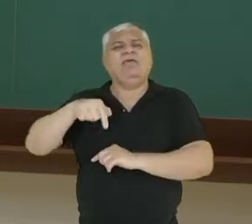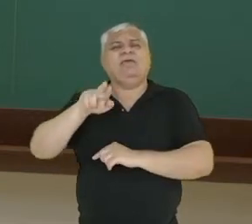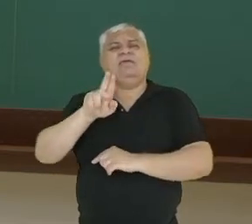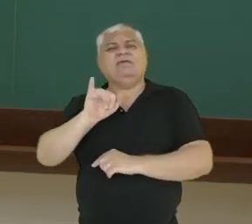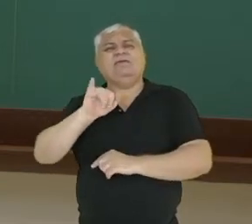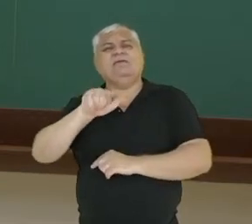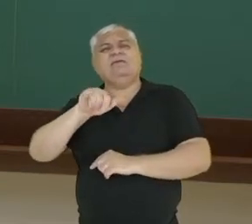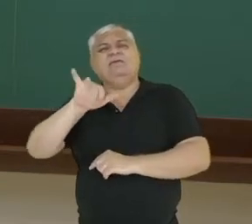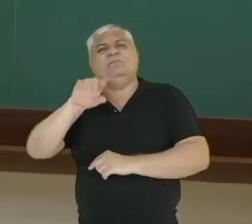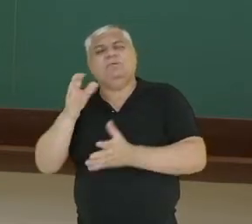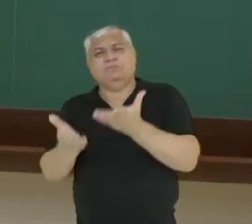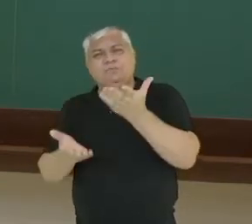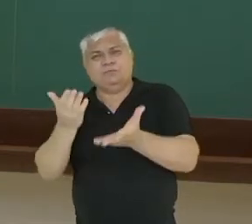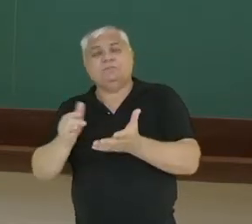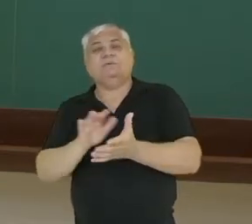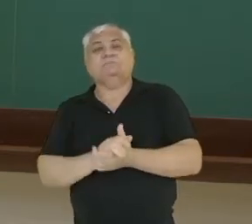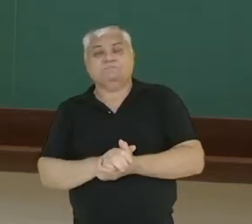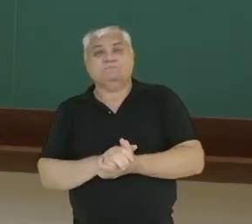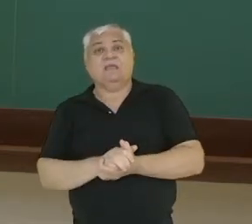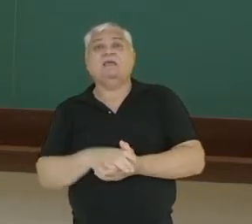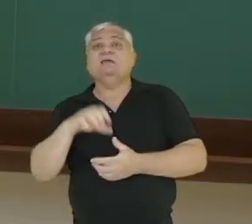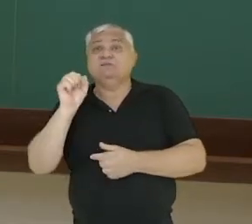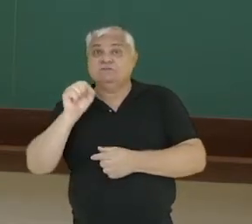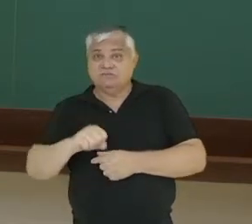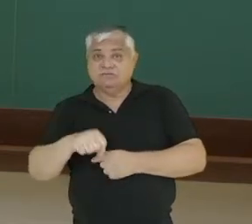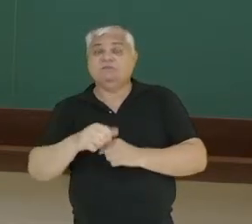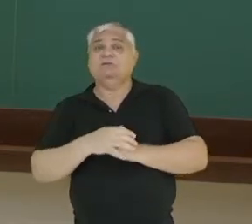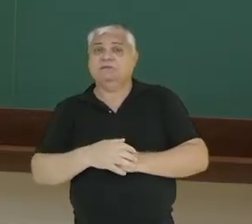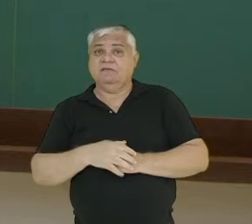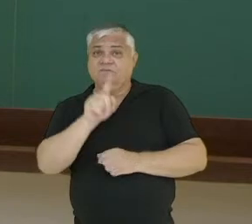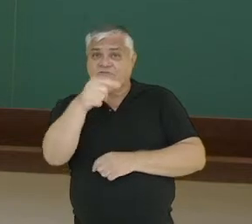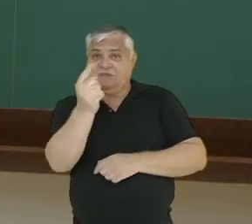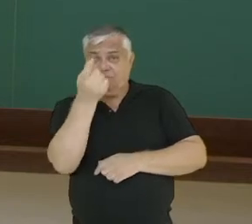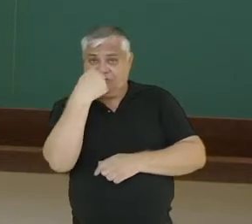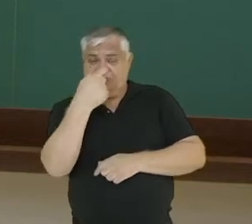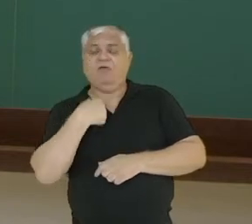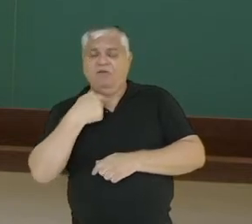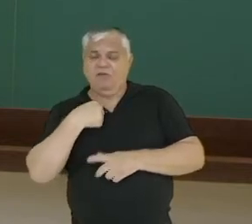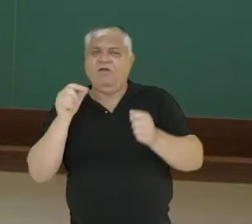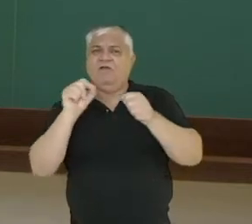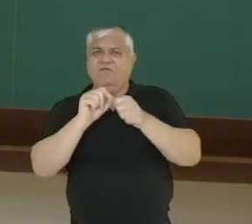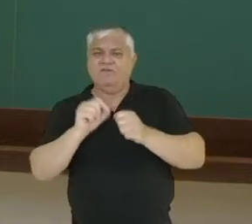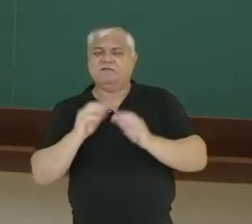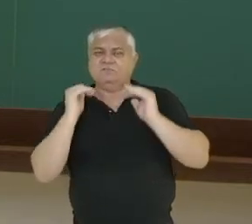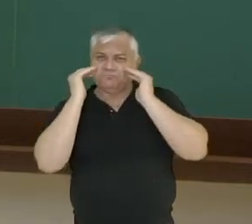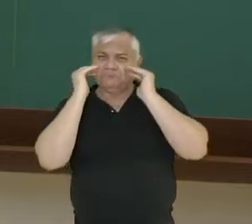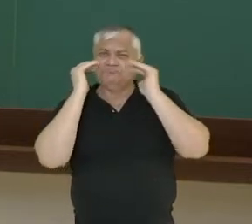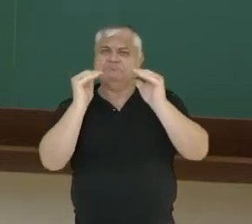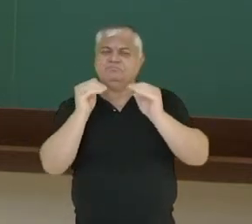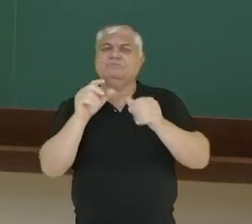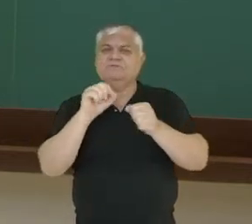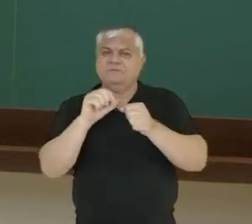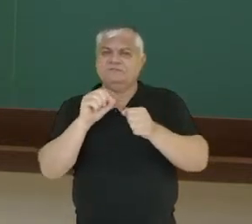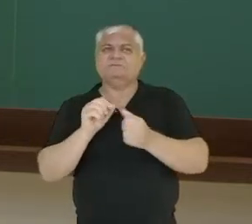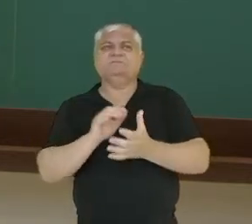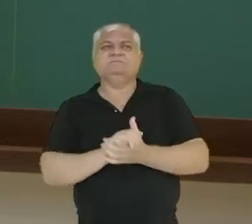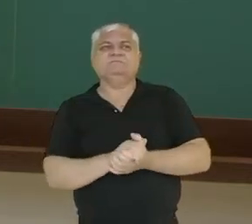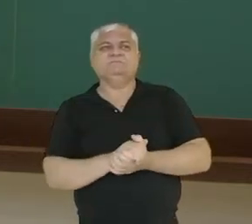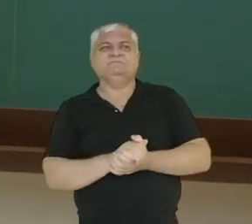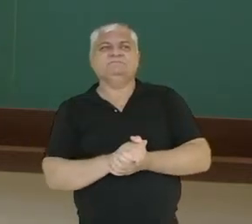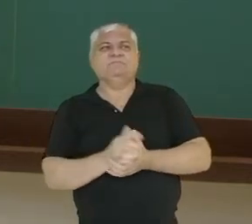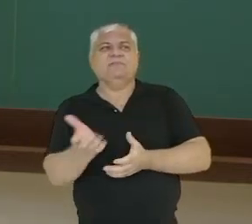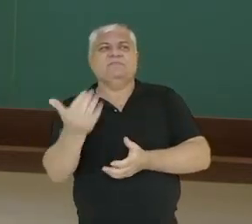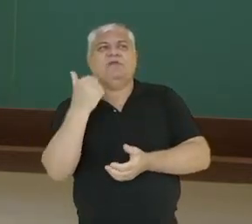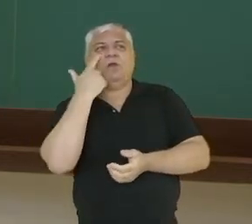Sim, sim! O seu pedido é uma ordem. Nós estamos aqui para você e por você.